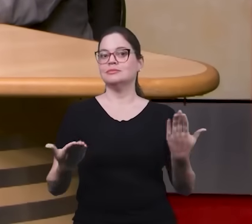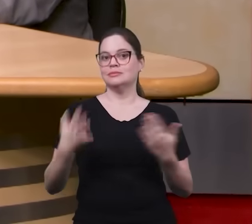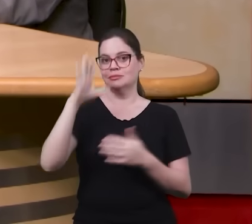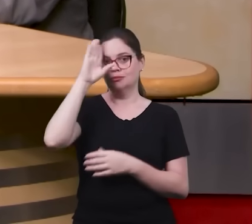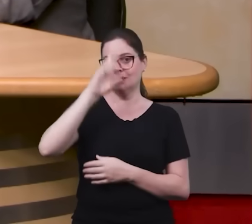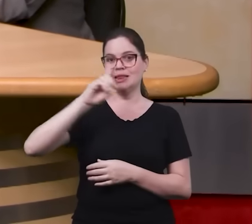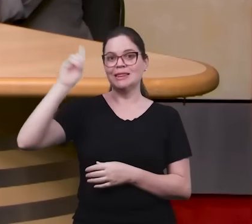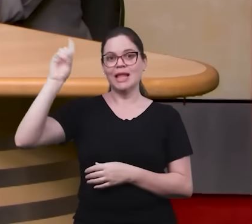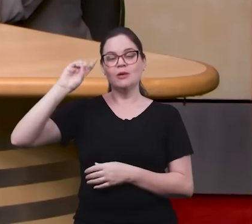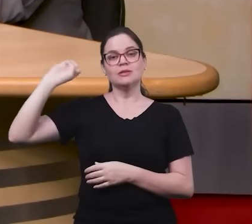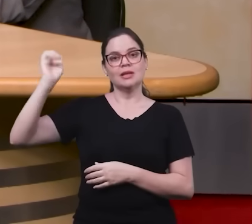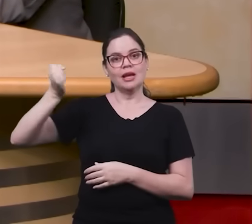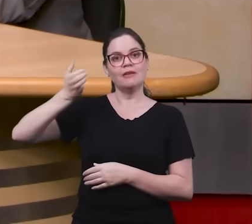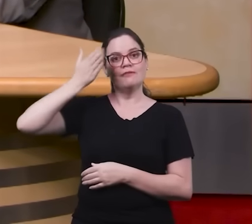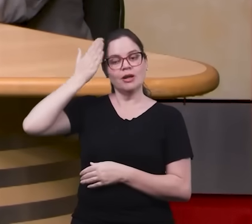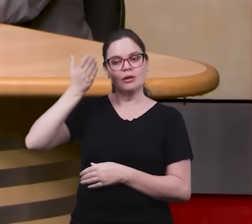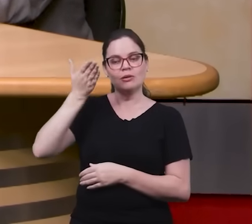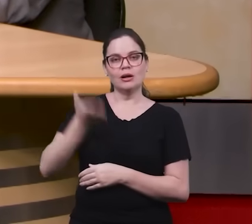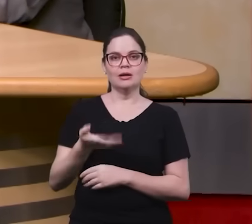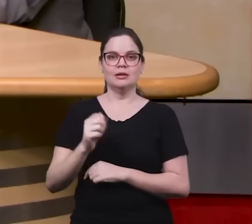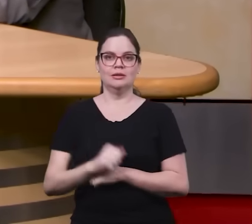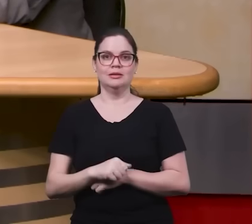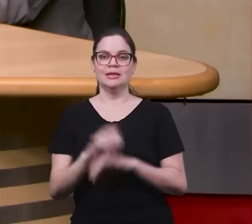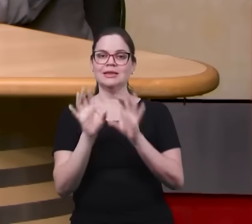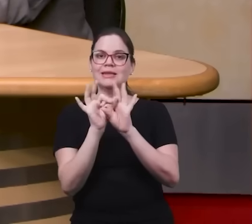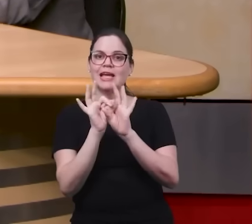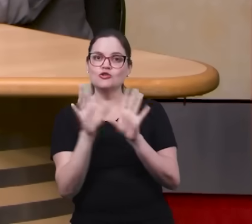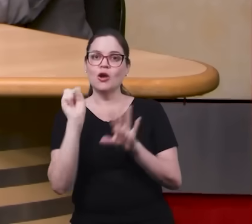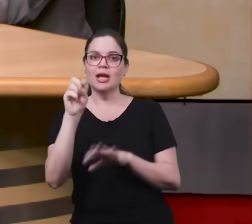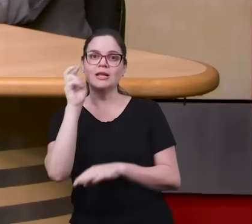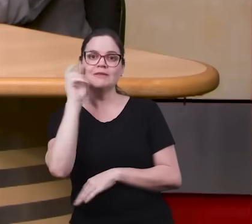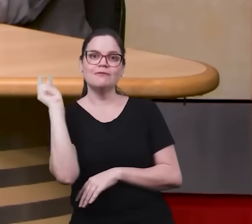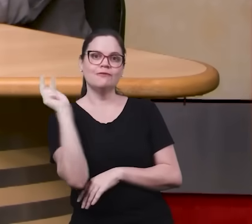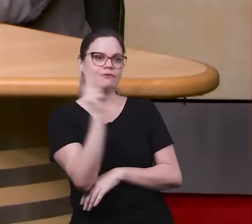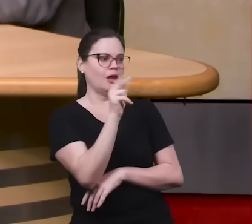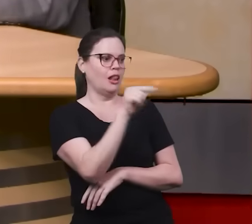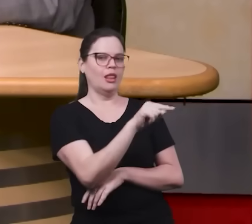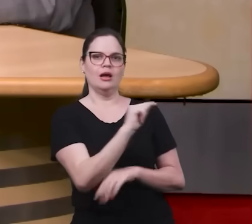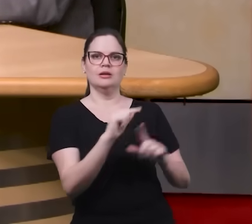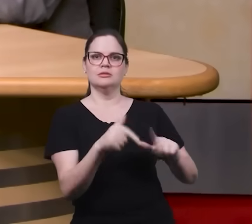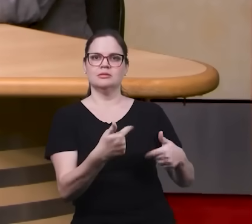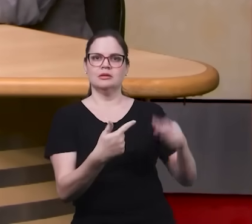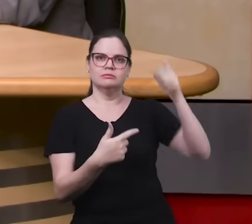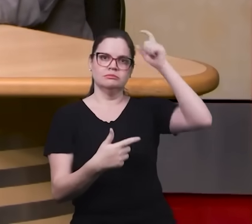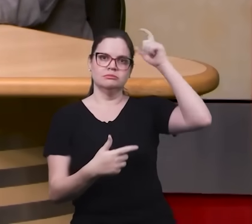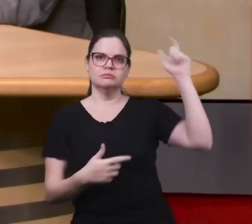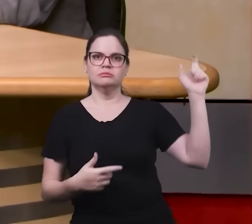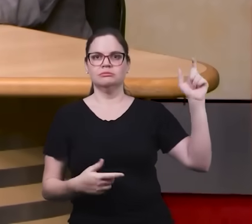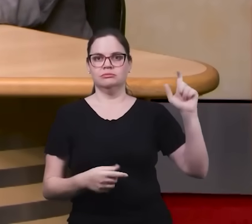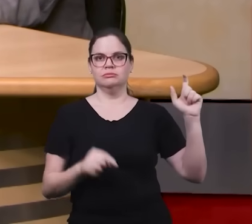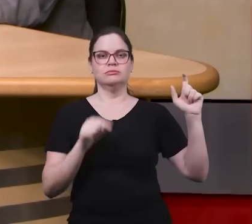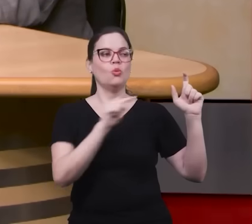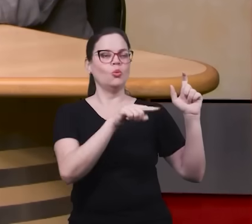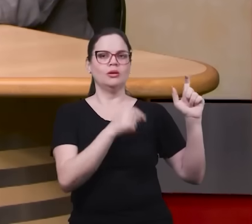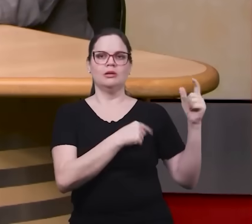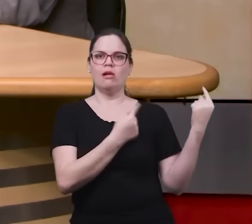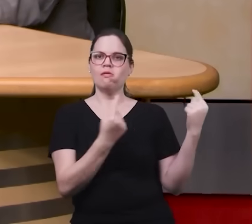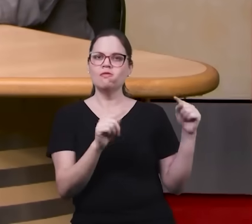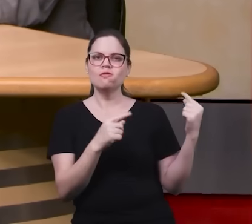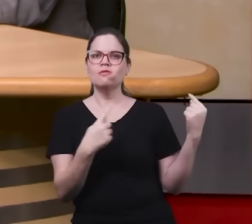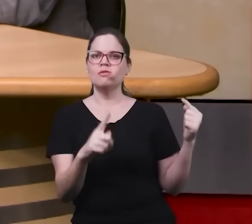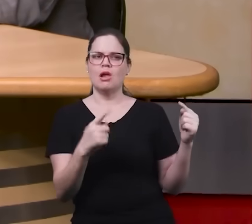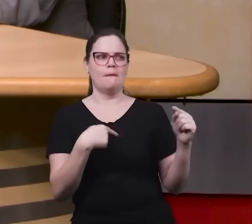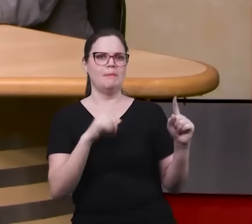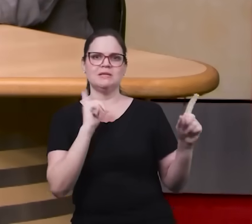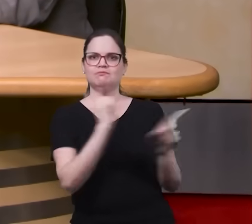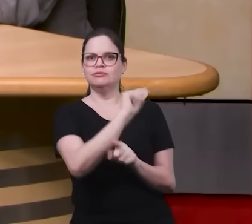ali se deu a conhecer a ele, quer dizer, permitiu aquilo para ele ver o que ele estava fazendo.